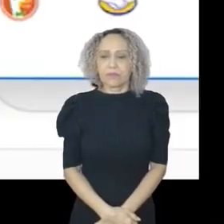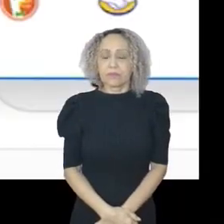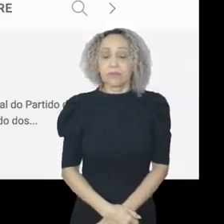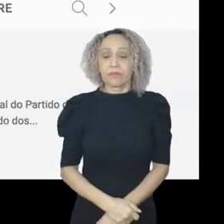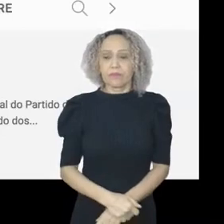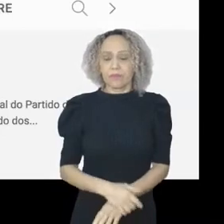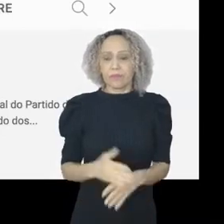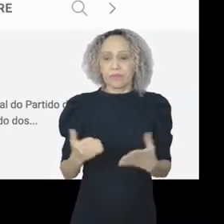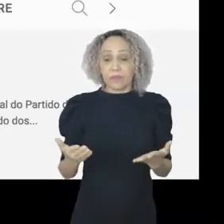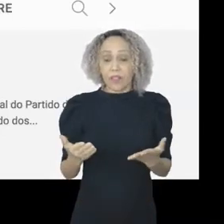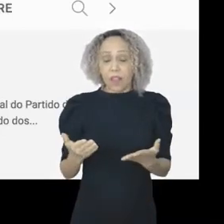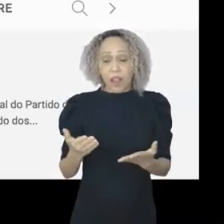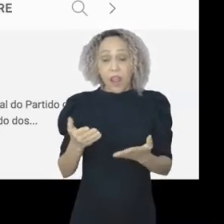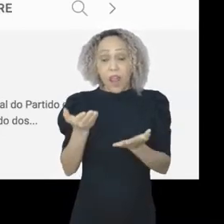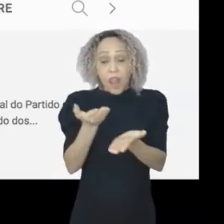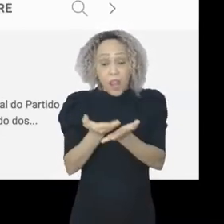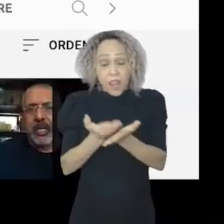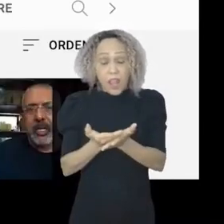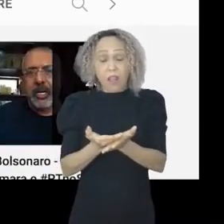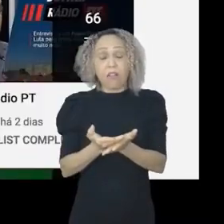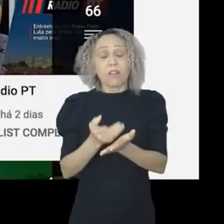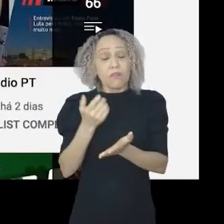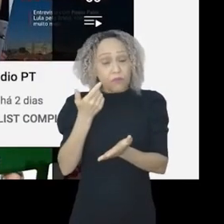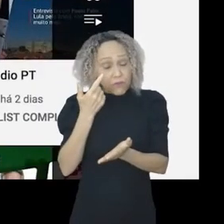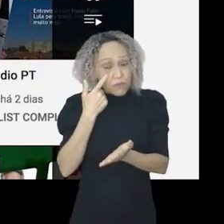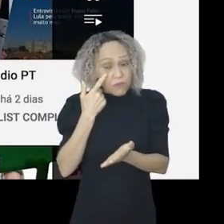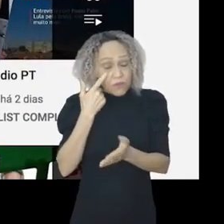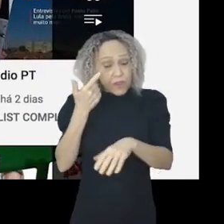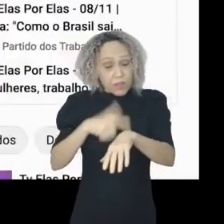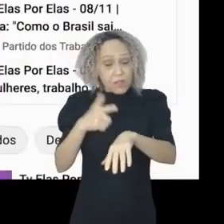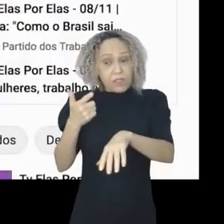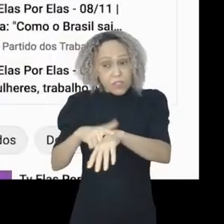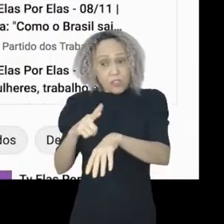Reveja esta e outras aulas na playlist TV Elas por Elas